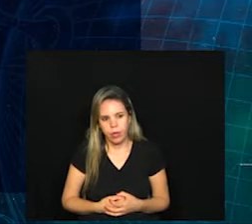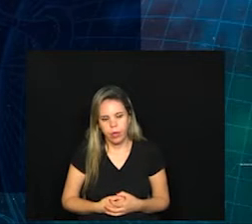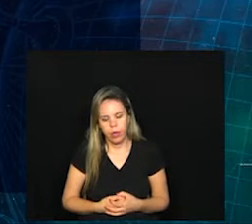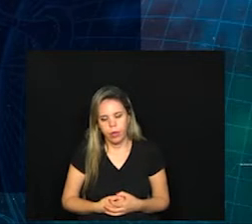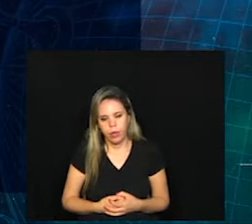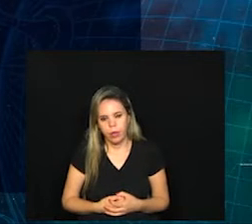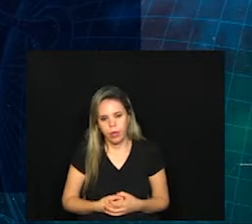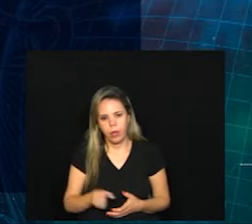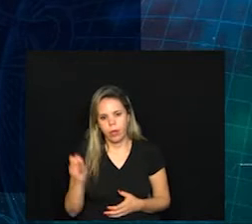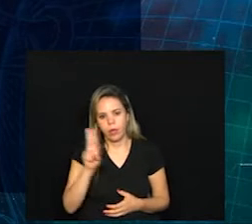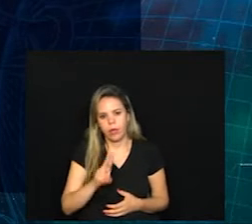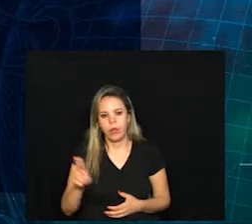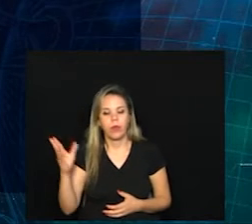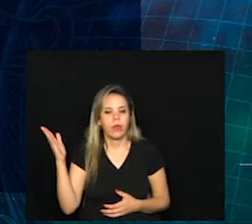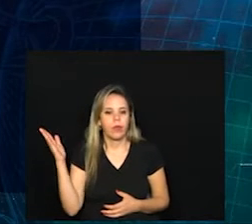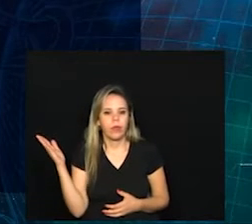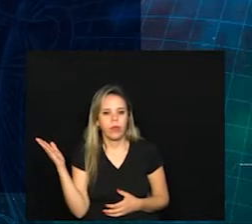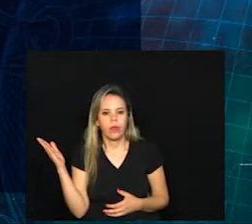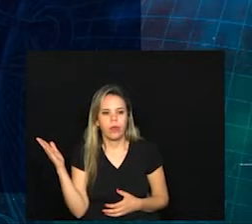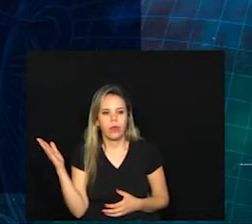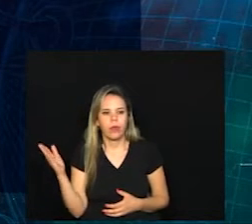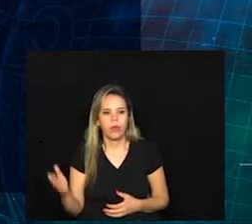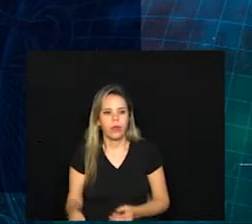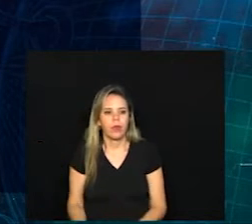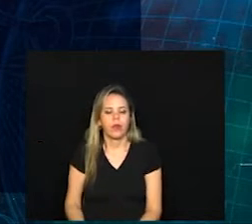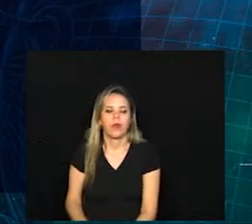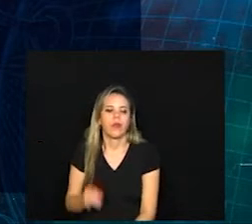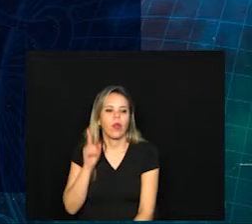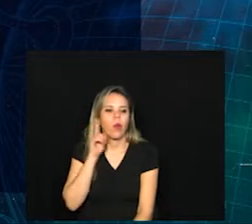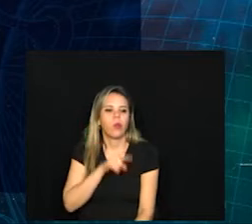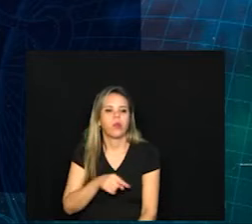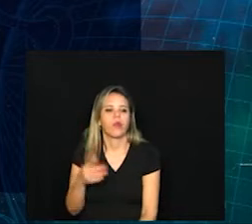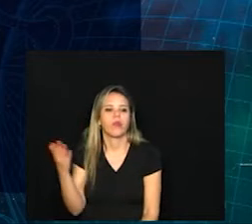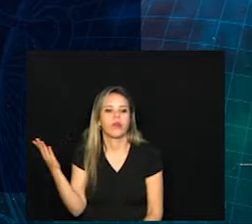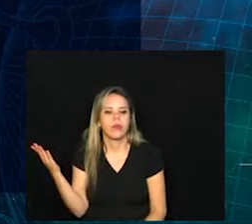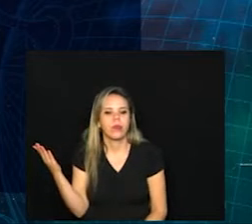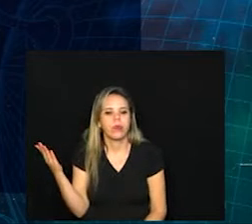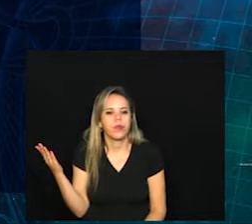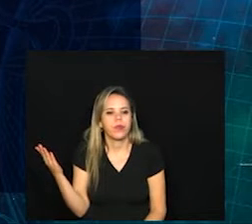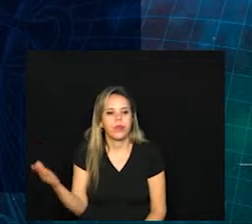28.685 casos, Sumaré 28.026, Americana